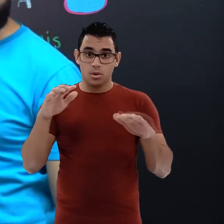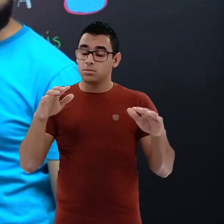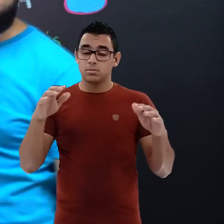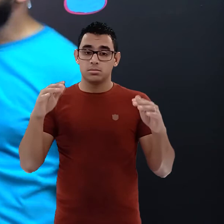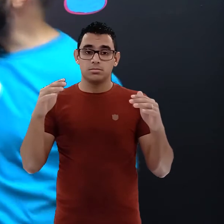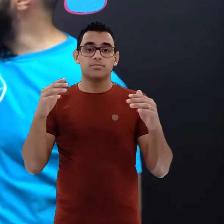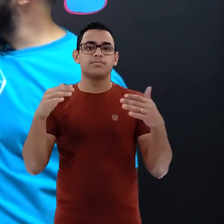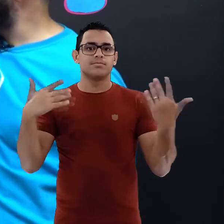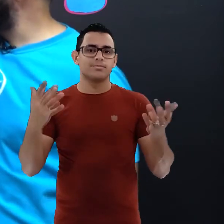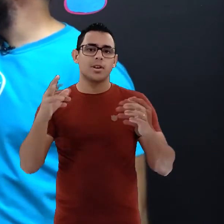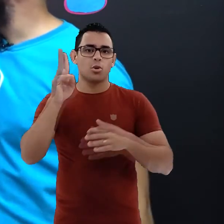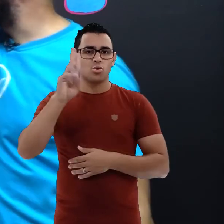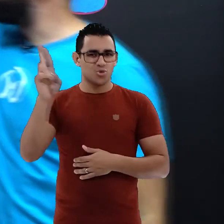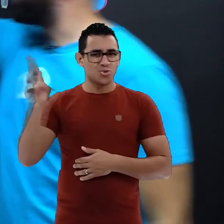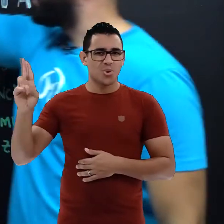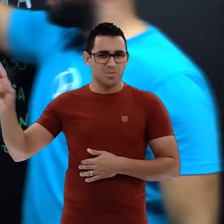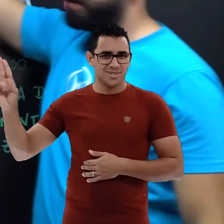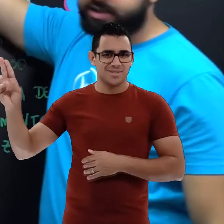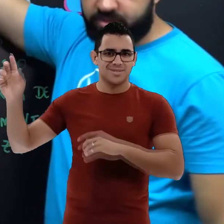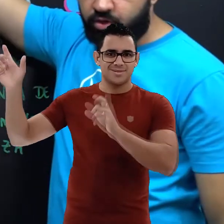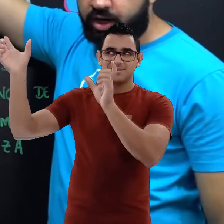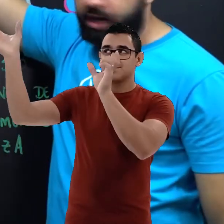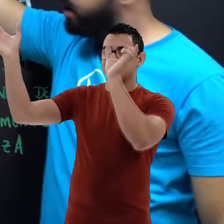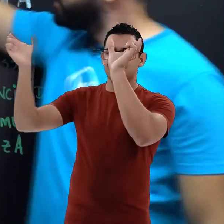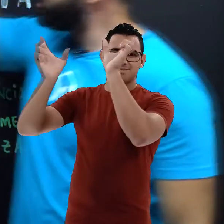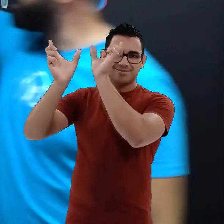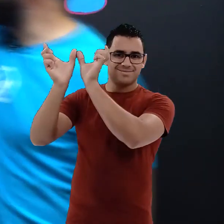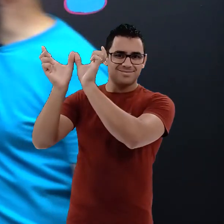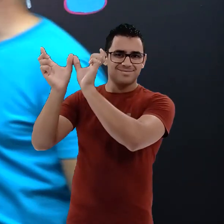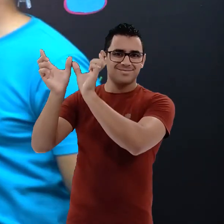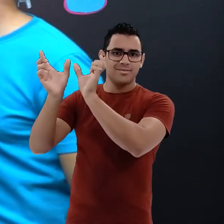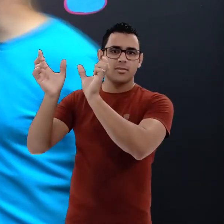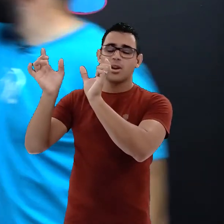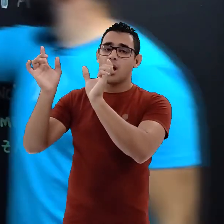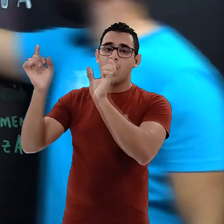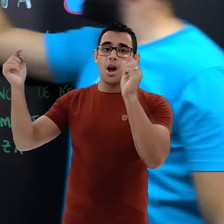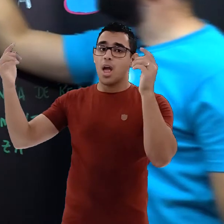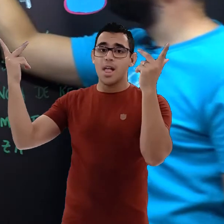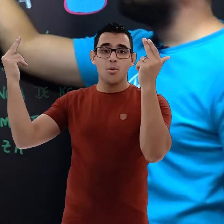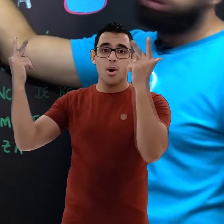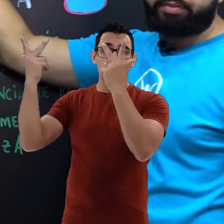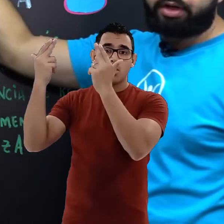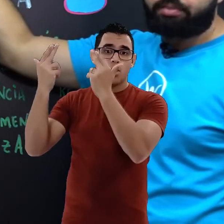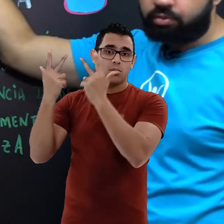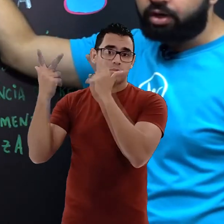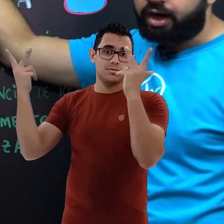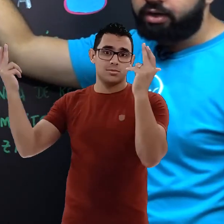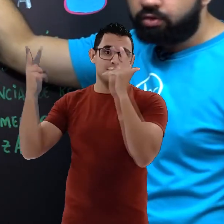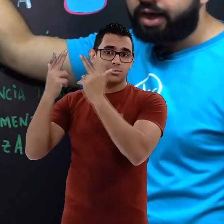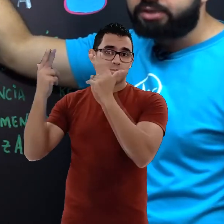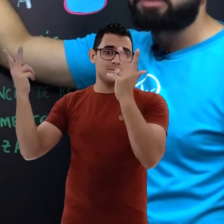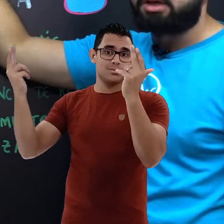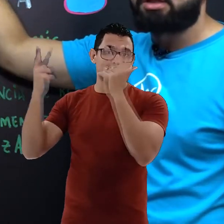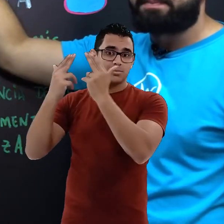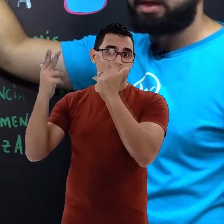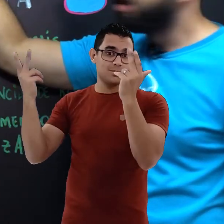1 mol, que essa quantidade tem a massa molar, que essa quantidade equivale ao volume molar do